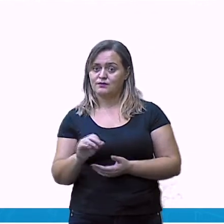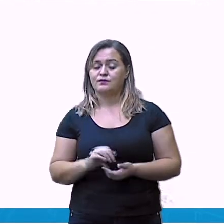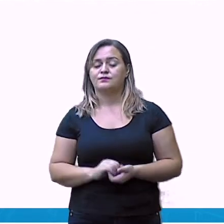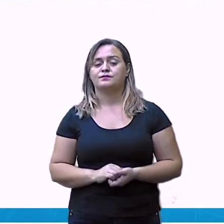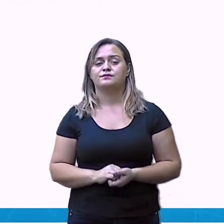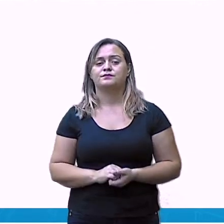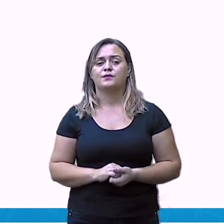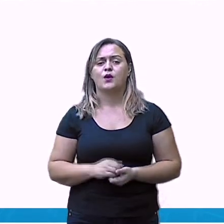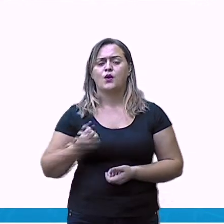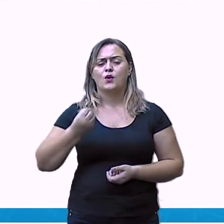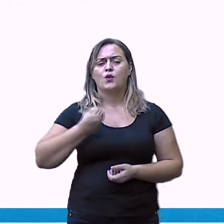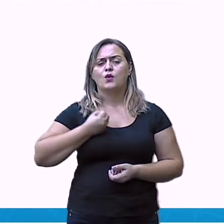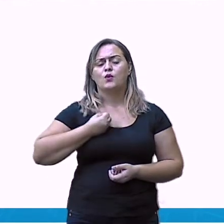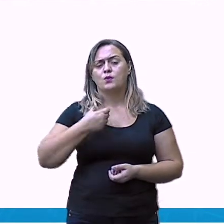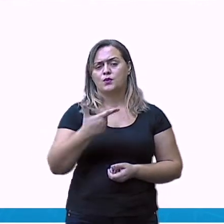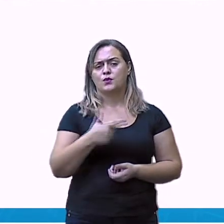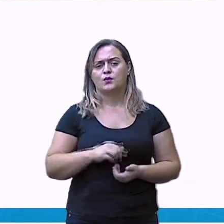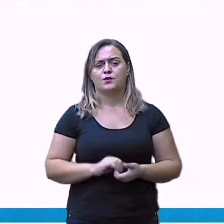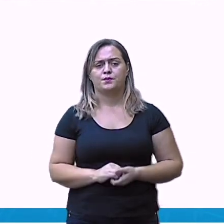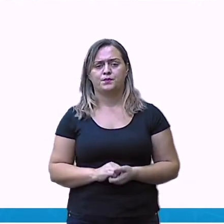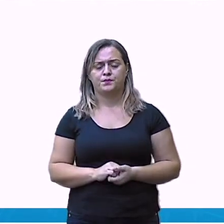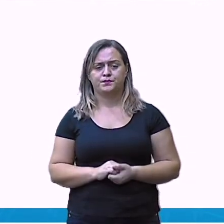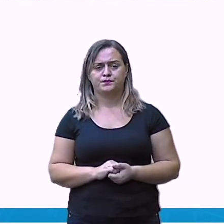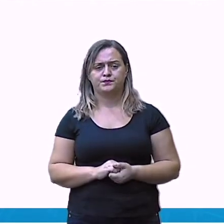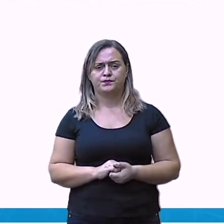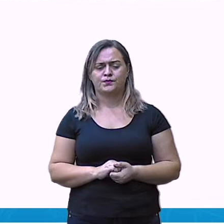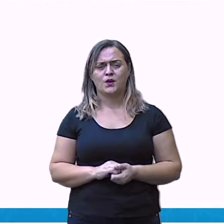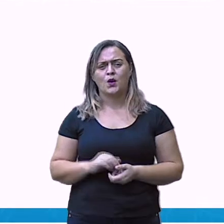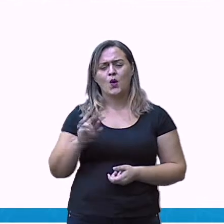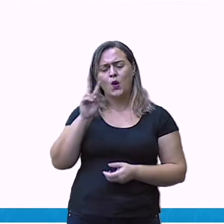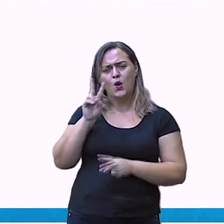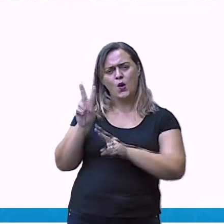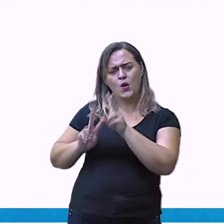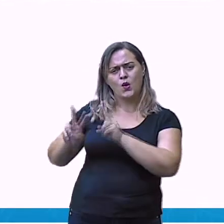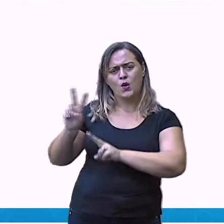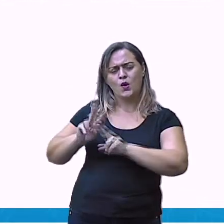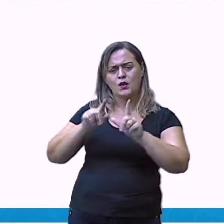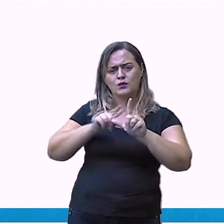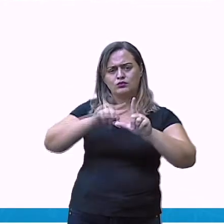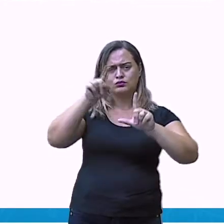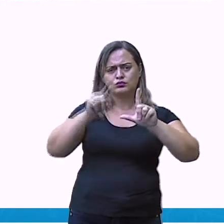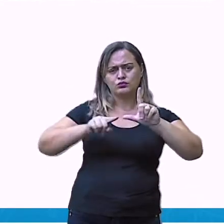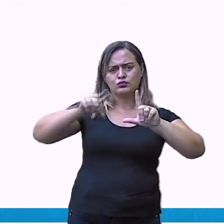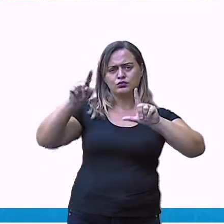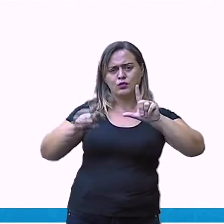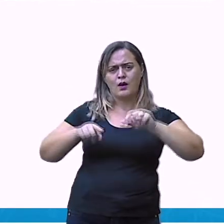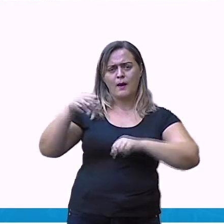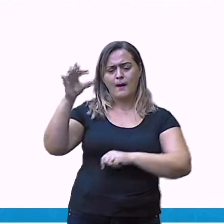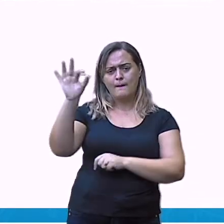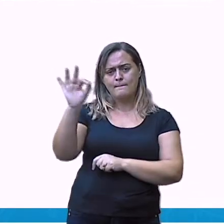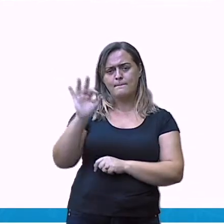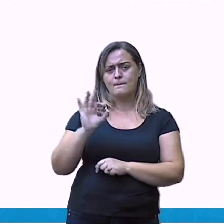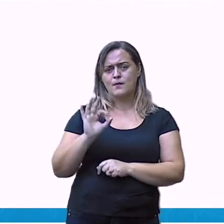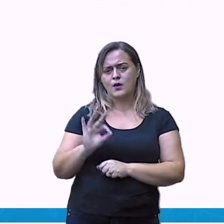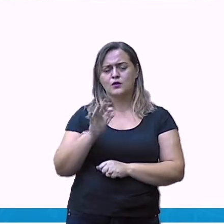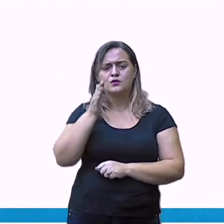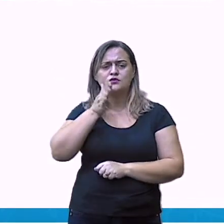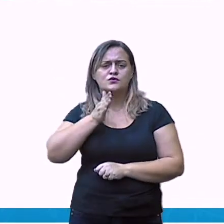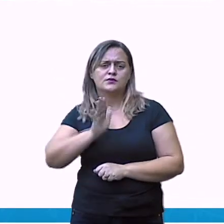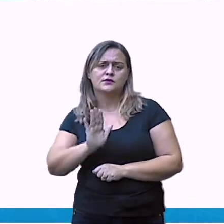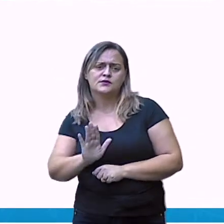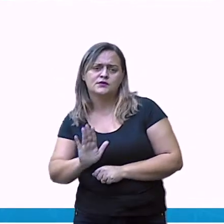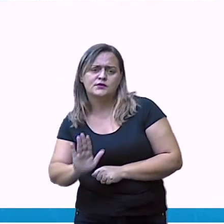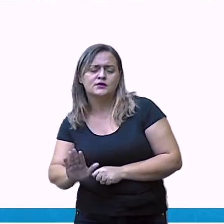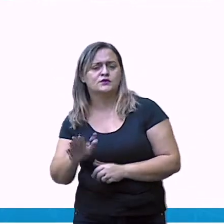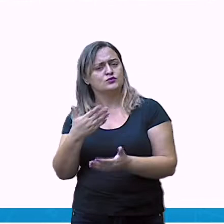Número 2. Segundo o gráfico, a porcentagem de crianças que se dedicam